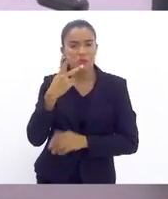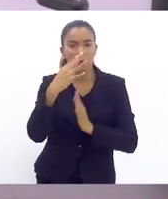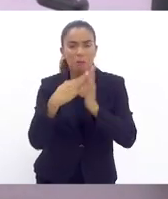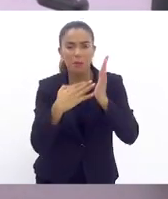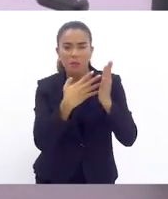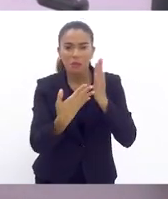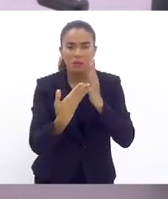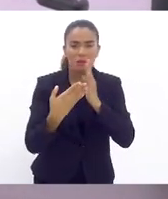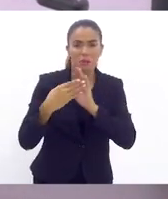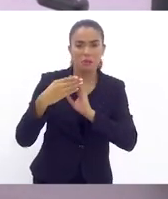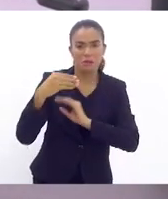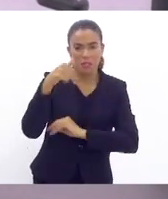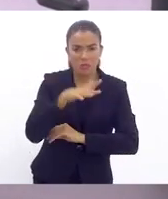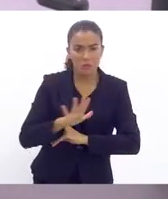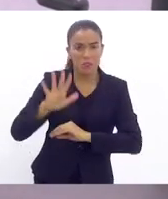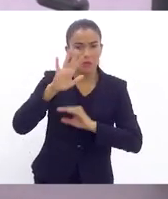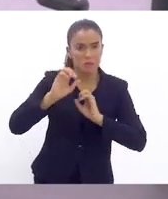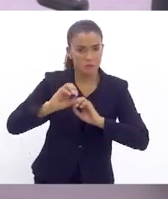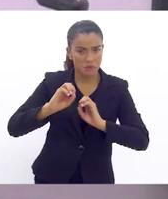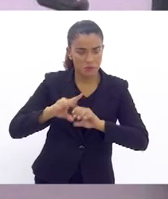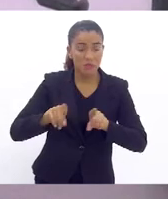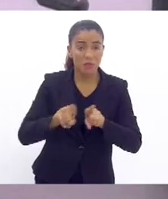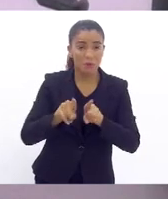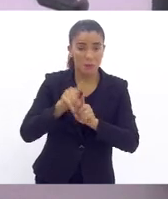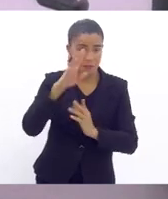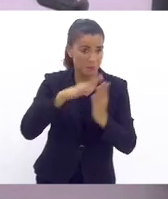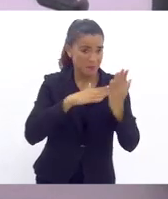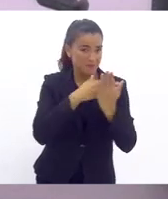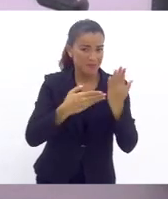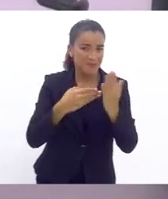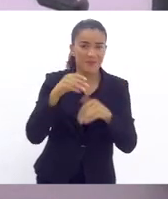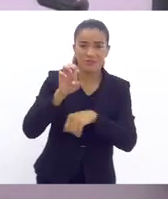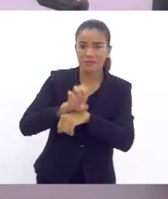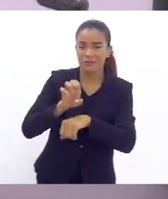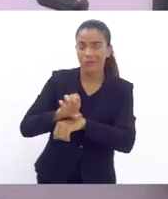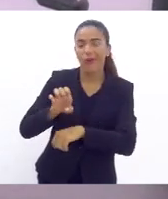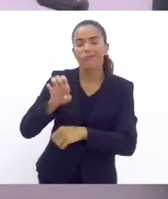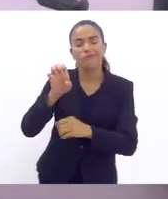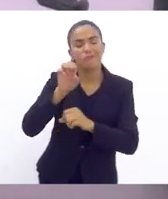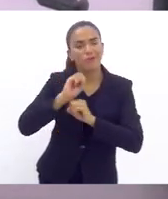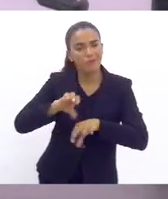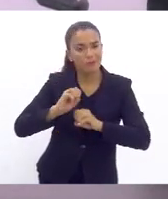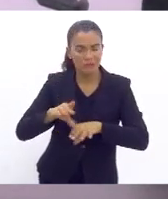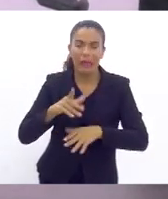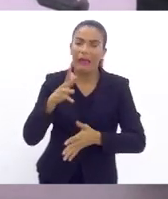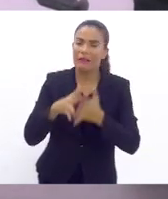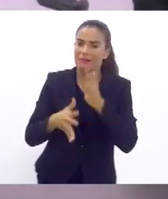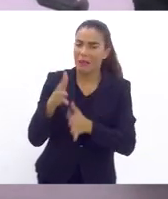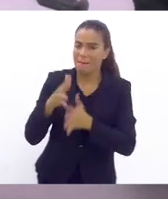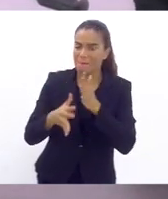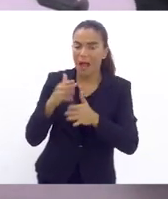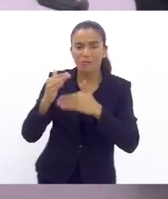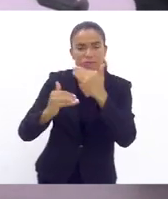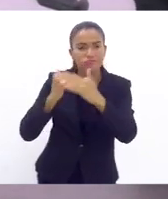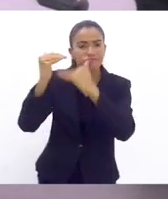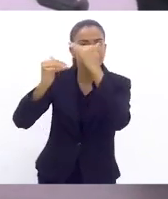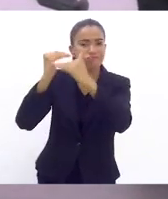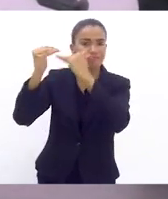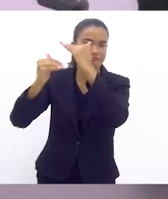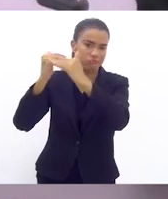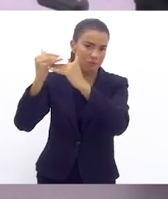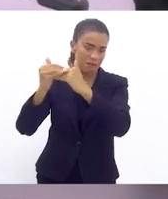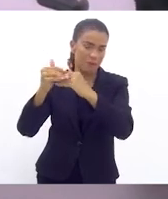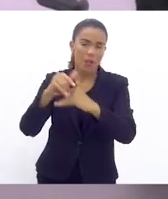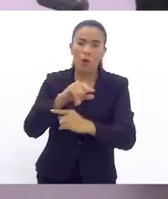entre o que é deliberada no congresso e o plano Estadual da Educação isso é trabalho atrapalha o nosso andar então uma das dos motivos dessa